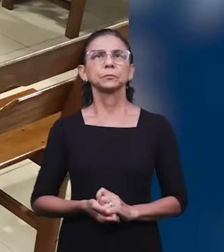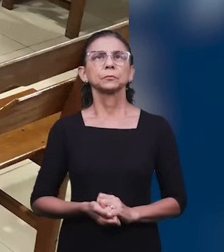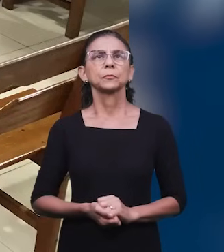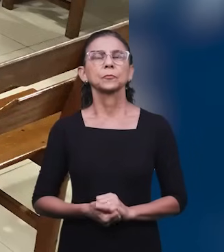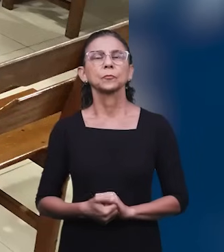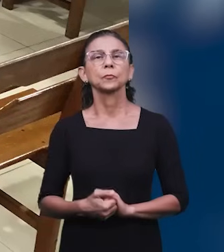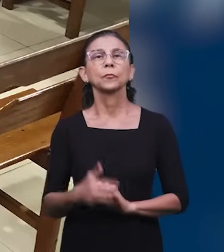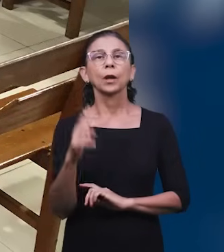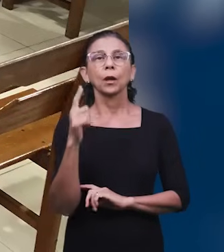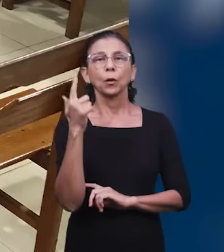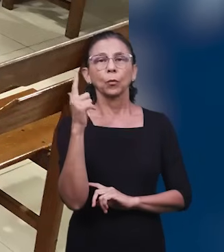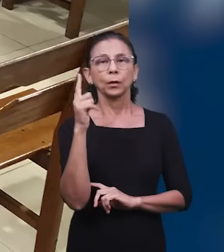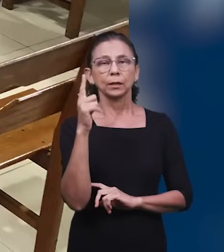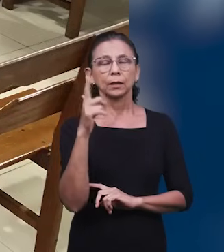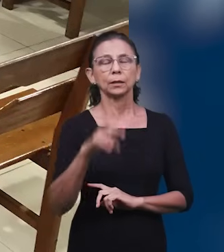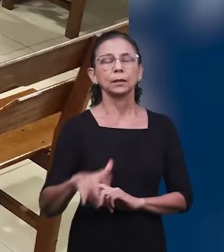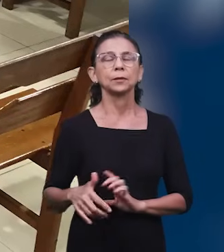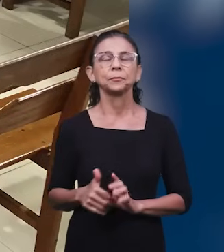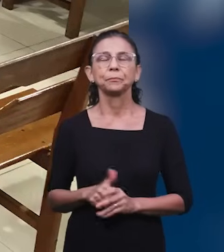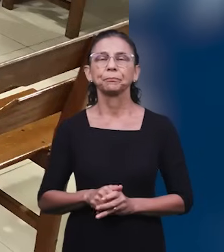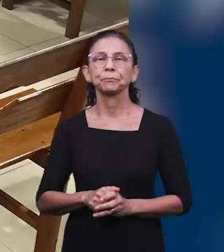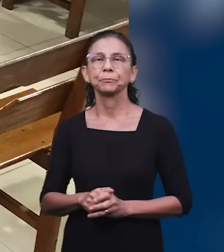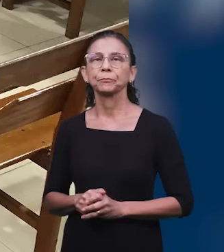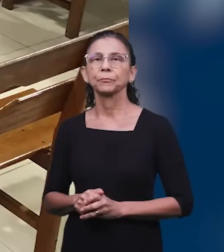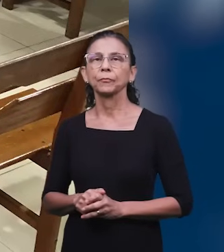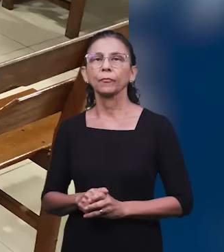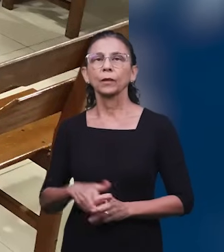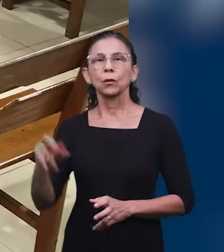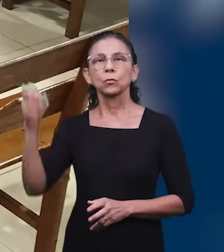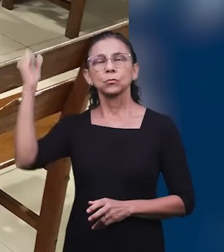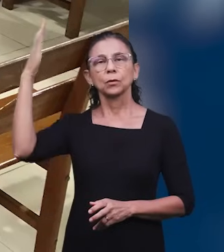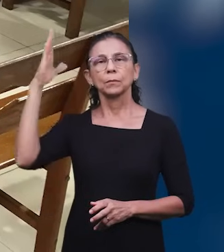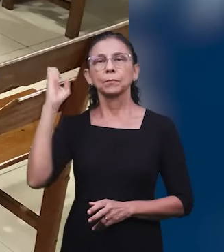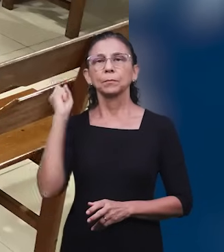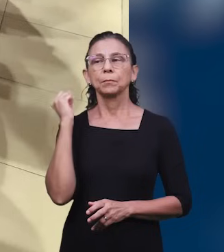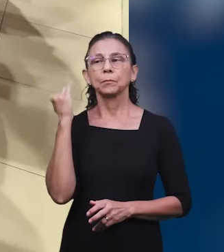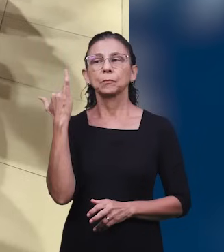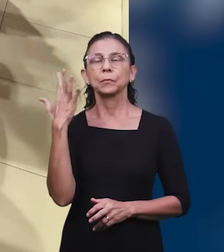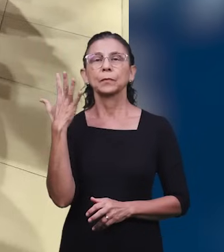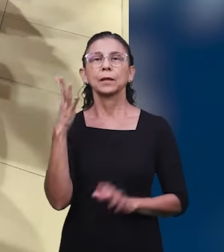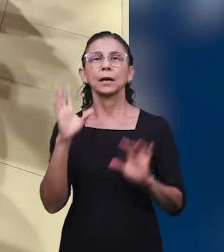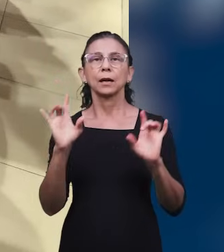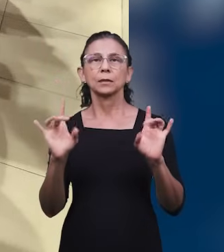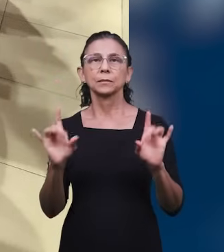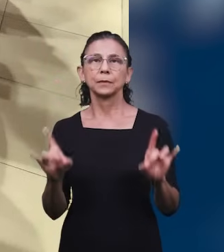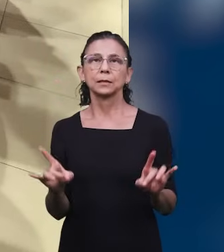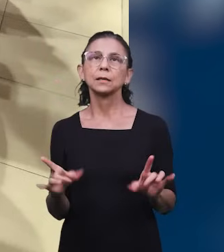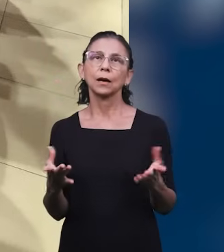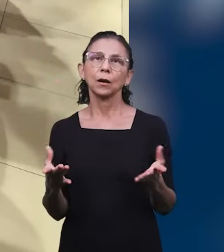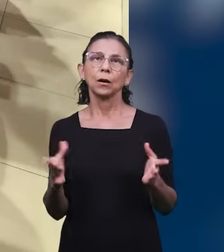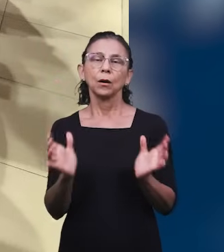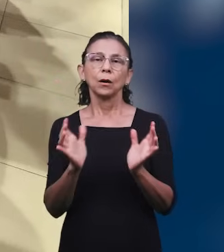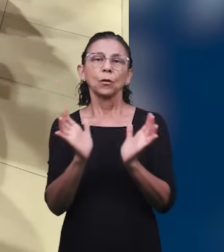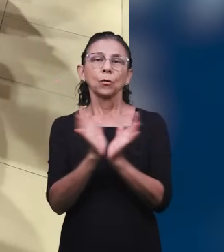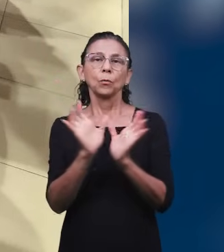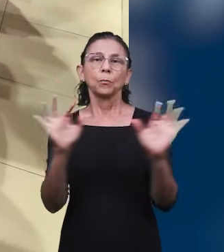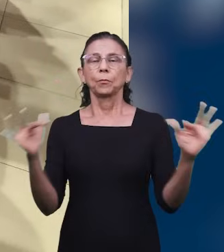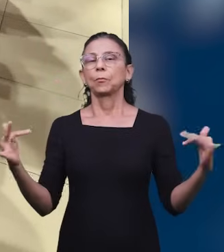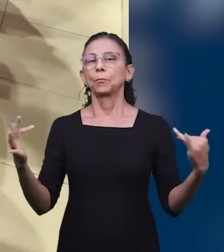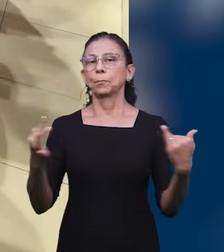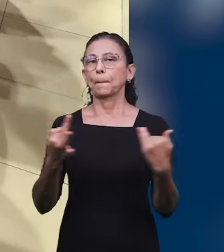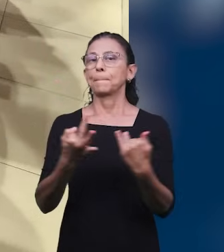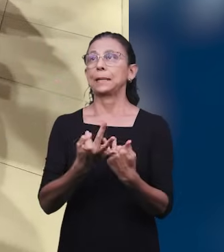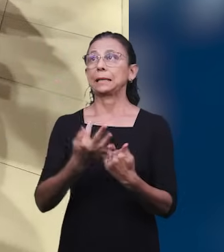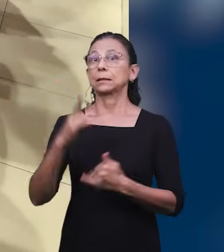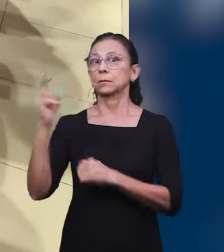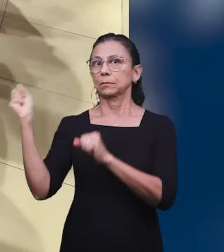Goiás, por orientação do Senhor, foi realizado uma madrugada especial com os familiares da igreja. O Senhor